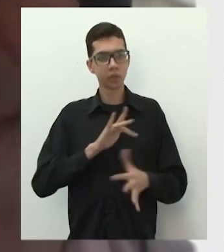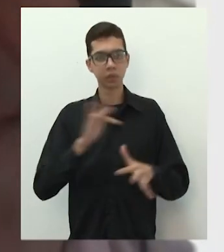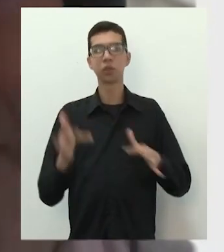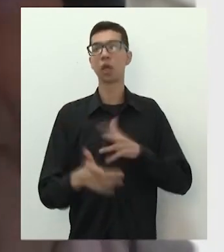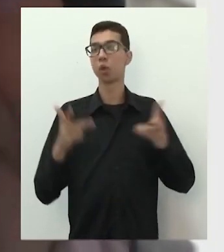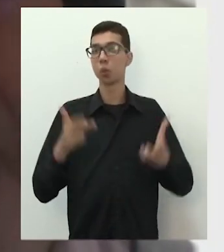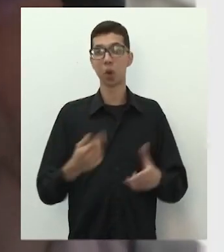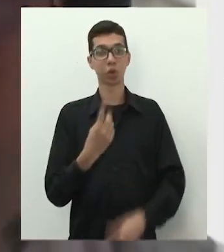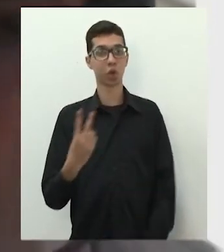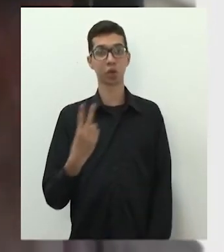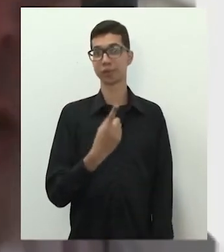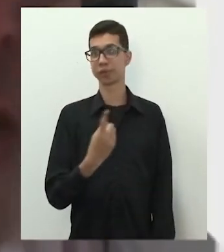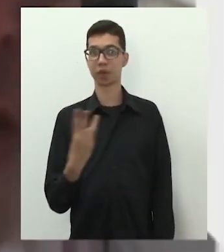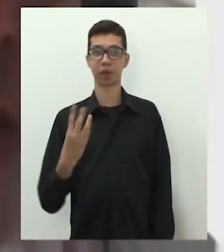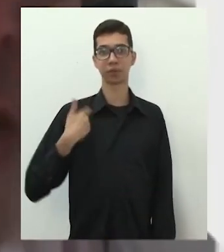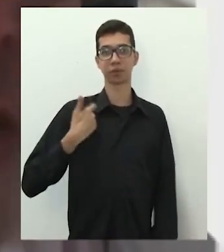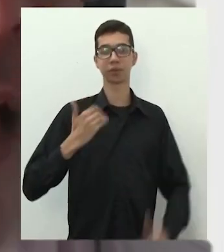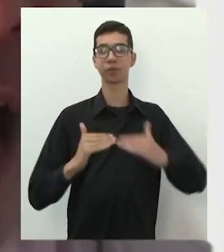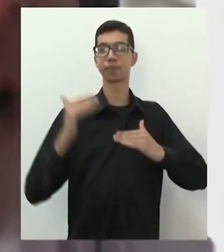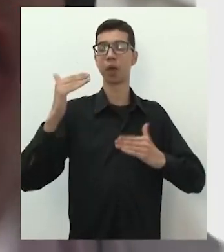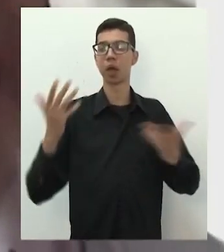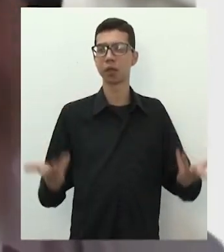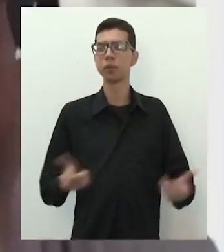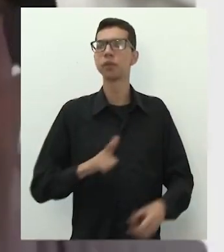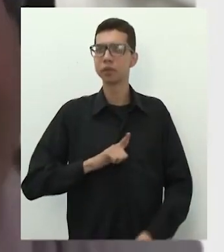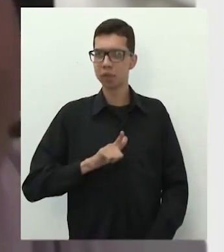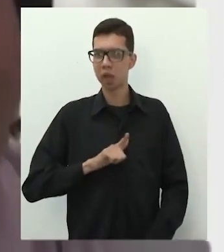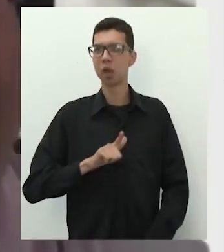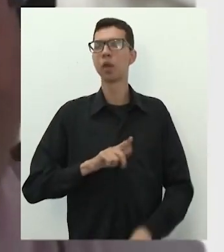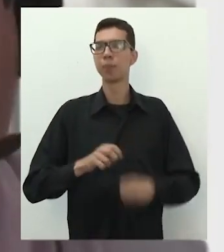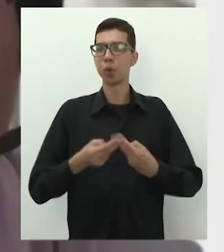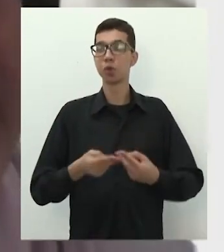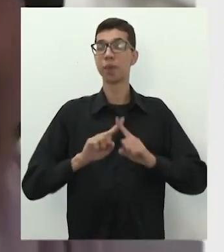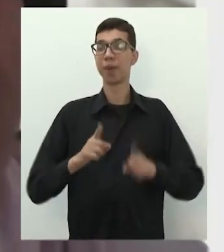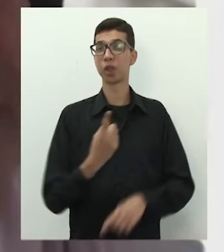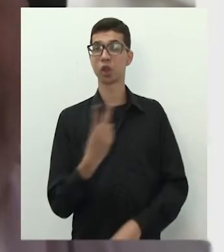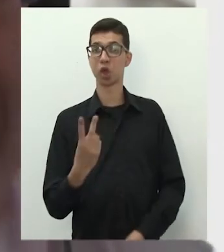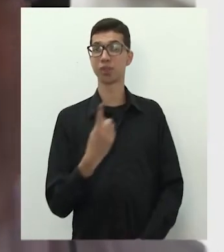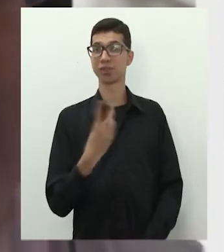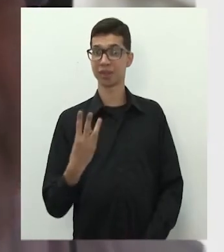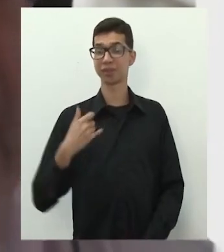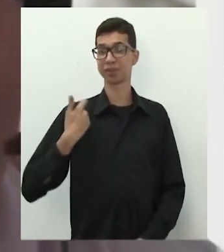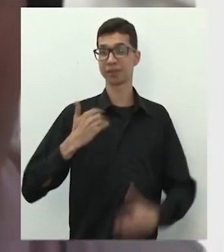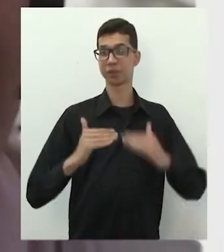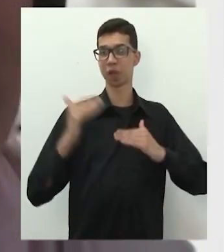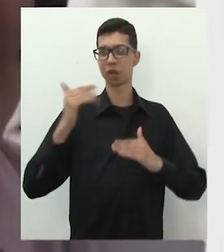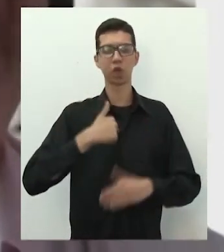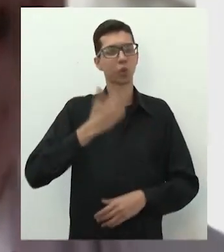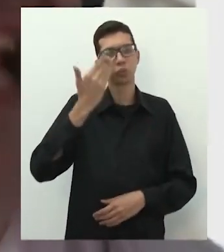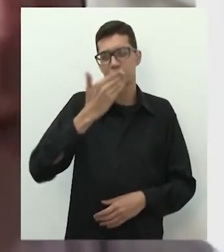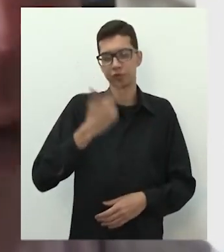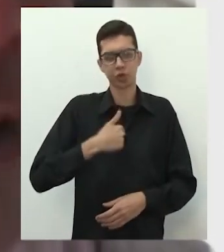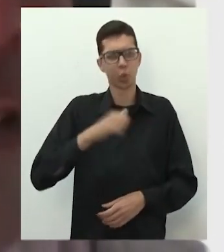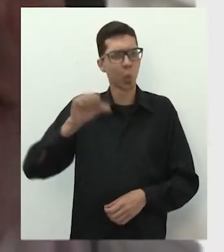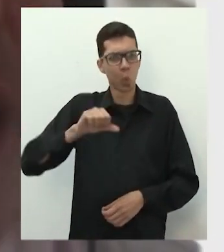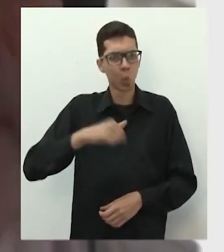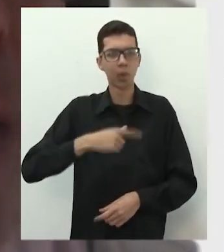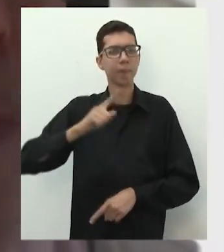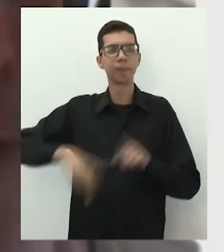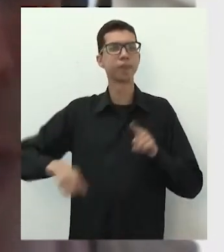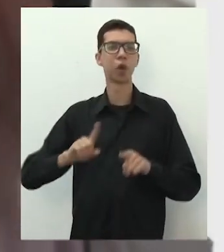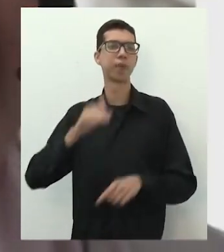se eu misturei um pouco essa resposta, mas eu entendo essa aflição dos professores em relação a uma infância que fica cada